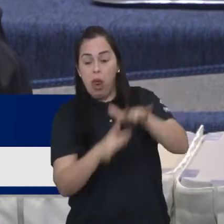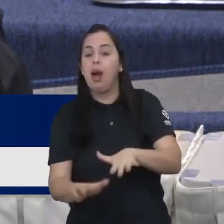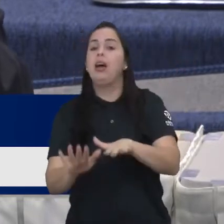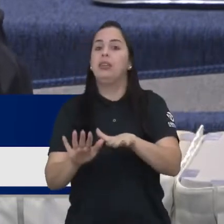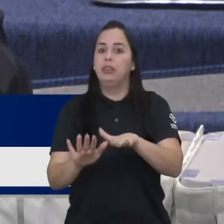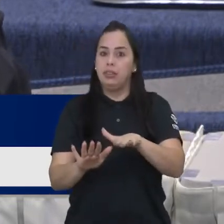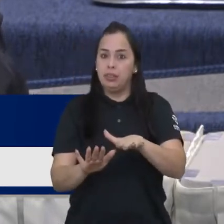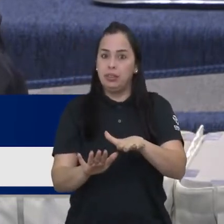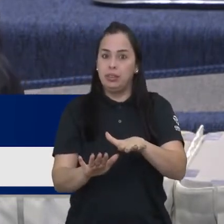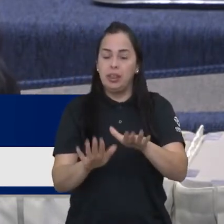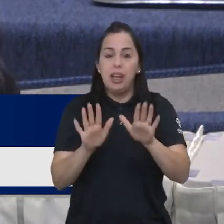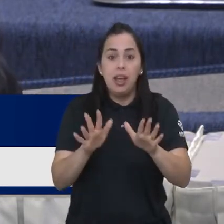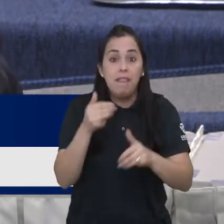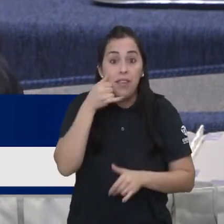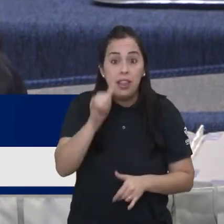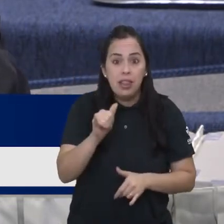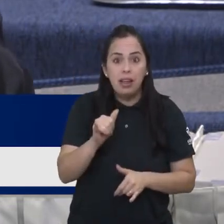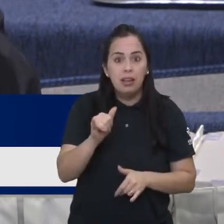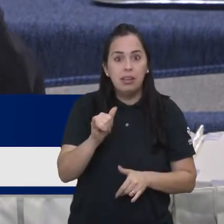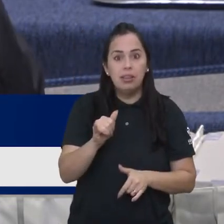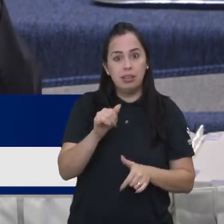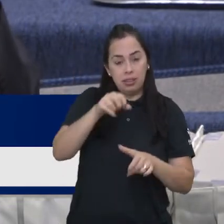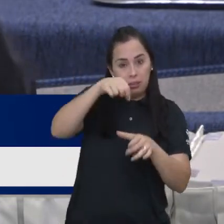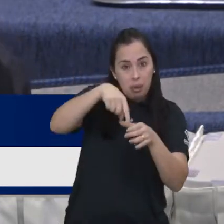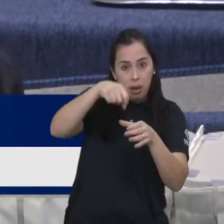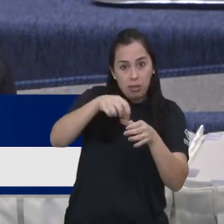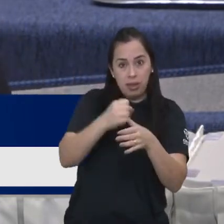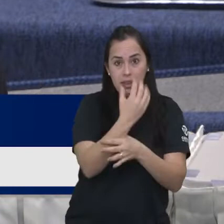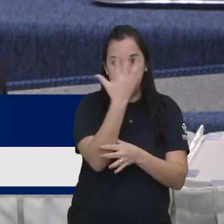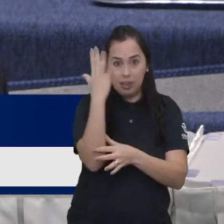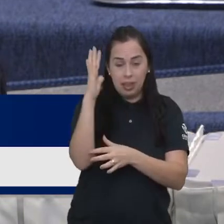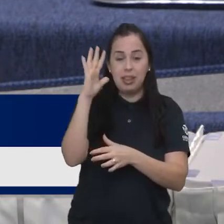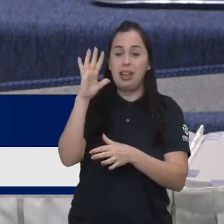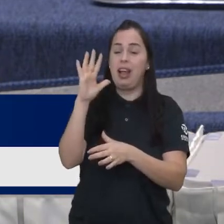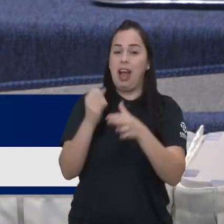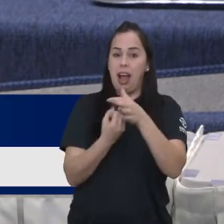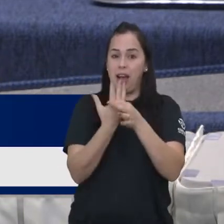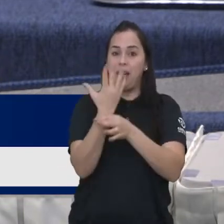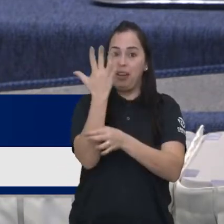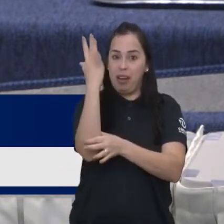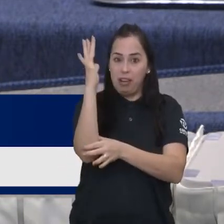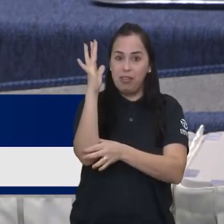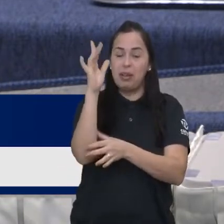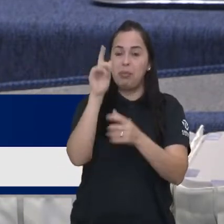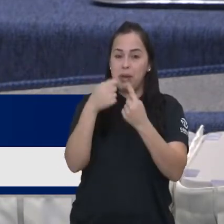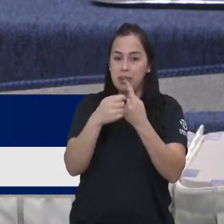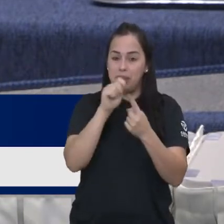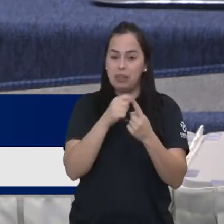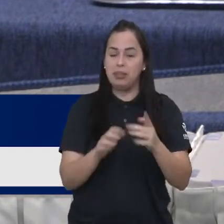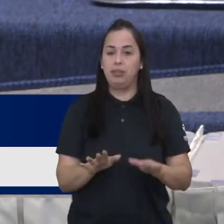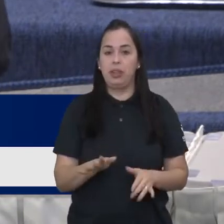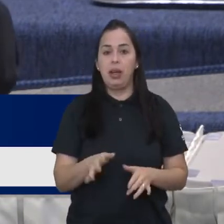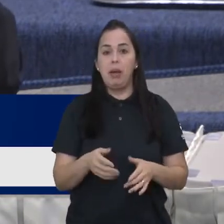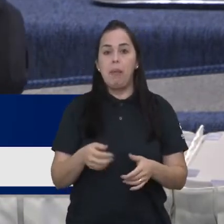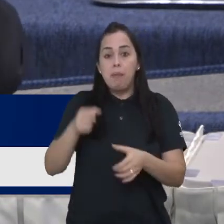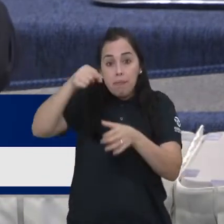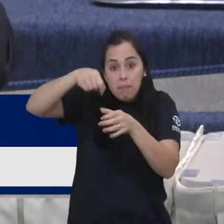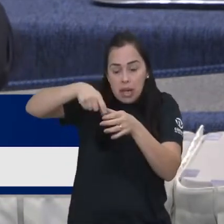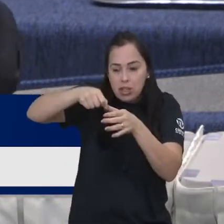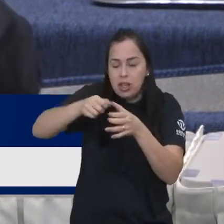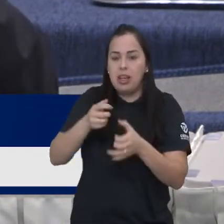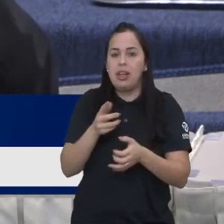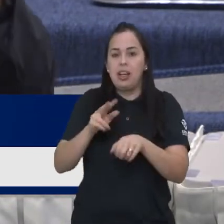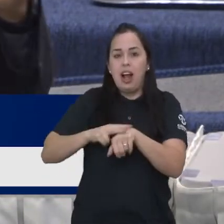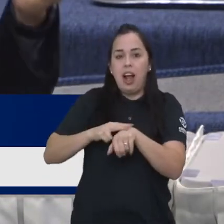a vegetação menos bananeira, pode ter vegetação menos bananeira. Sobre a... É grama, se for o